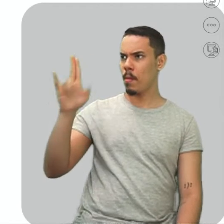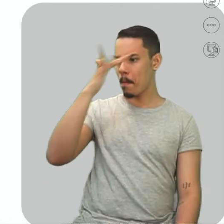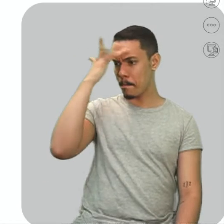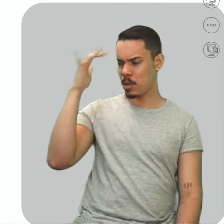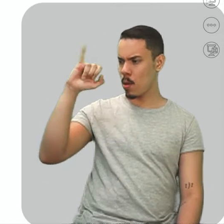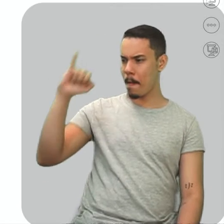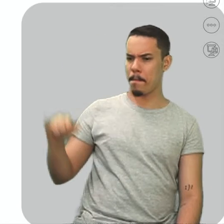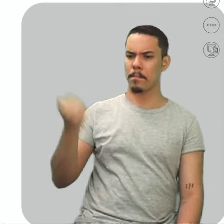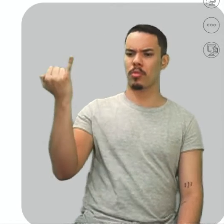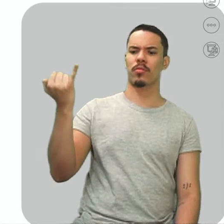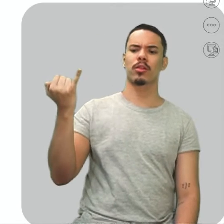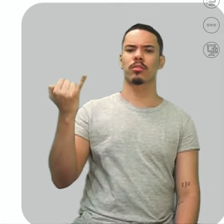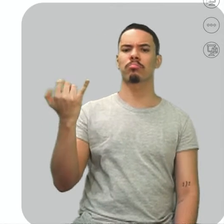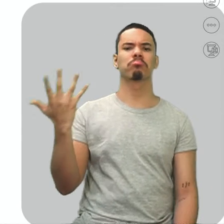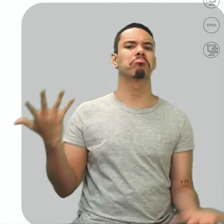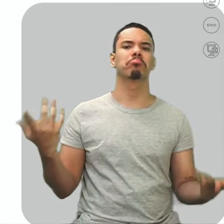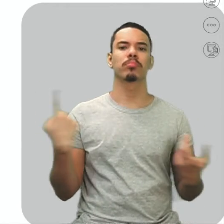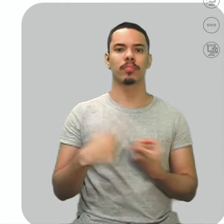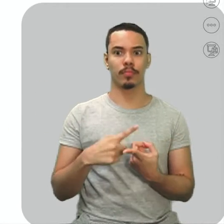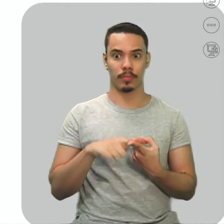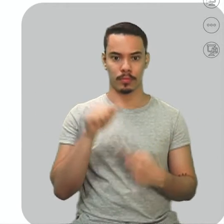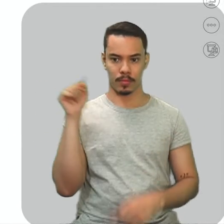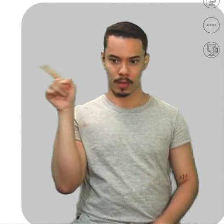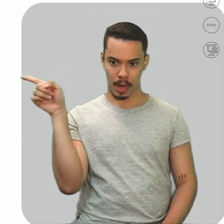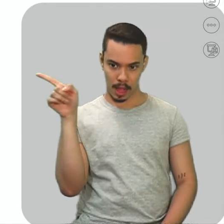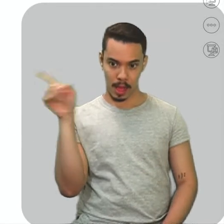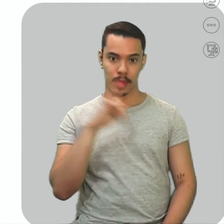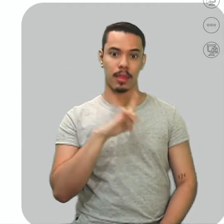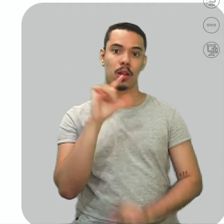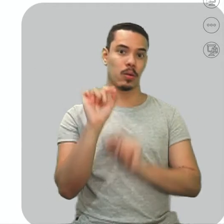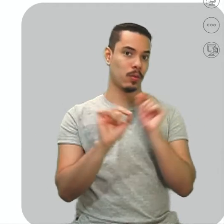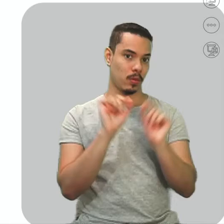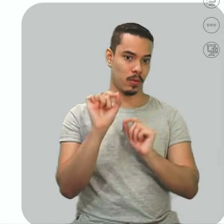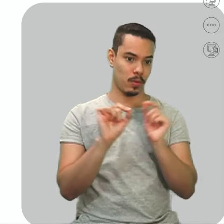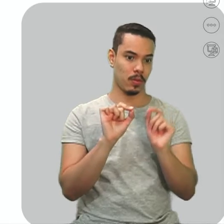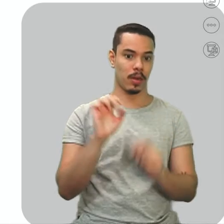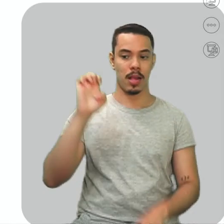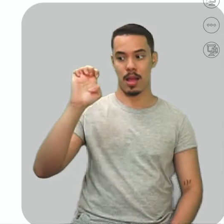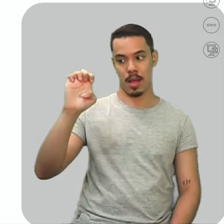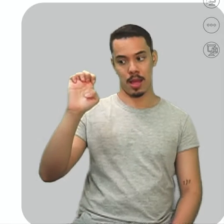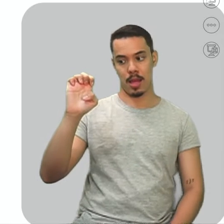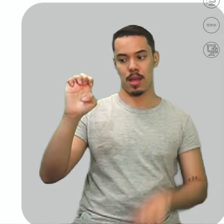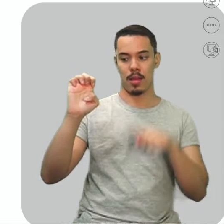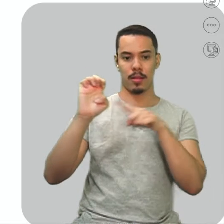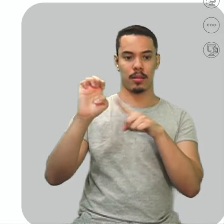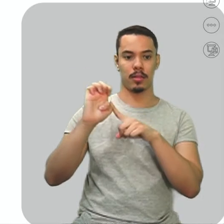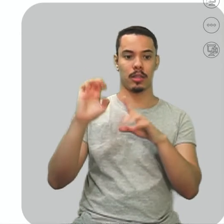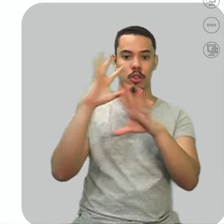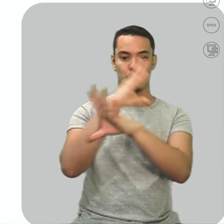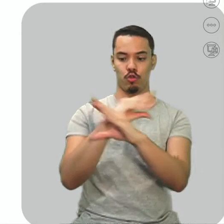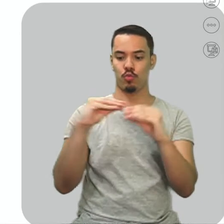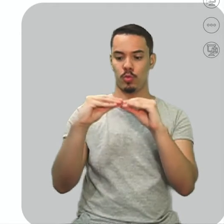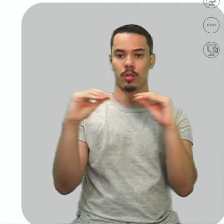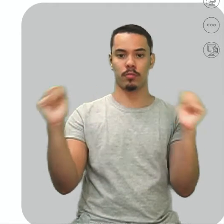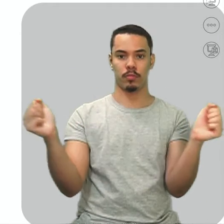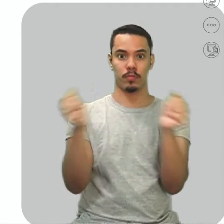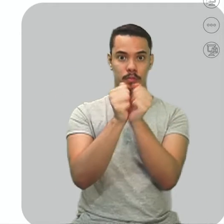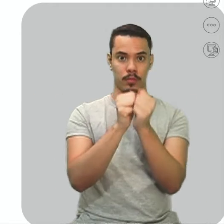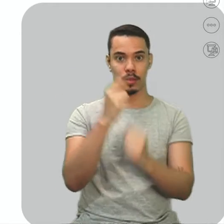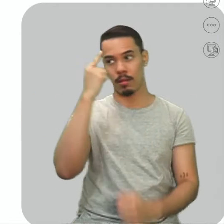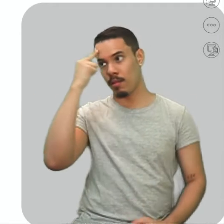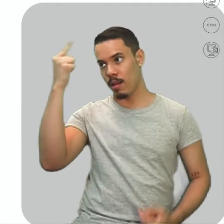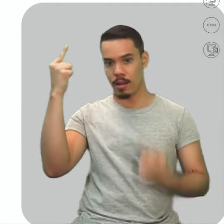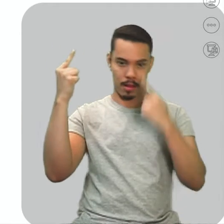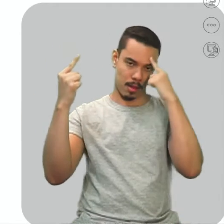pessoas aí você tem aí amadinho né ué tá juntando duas ideias